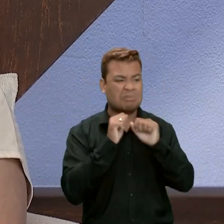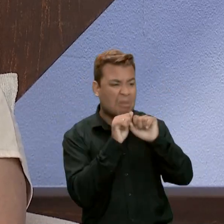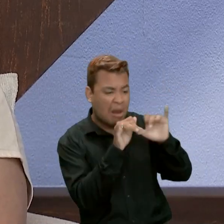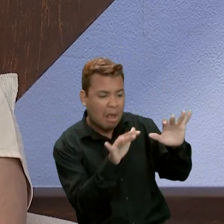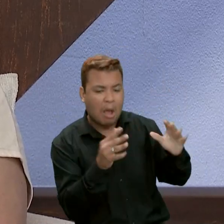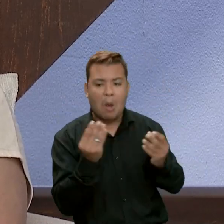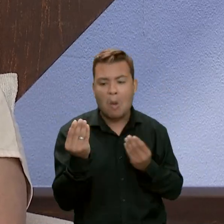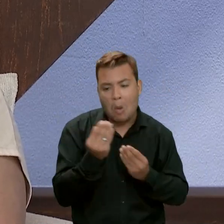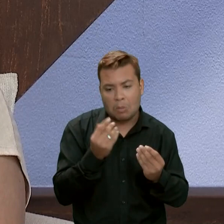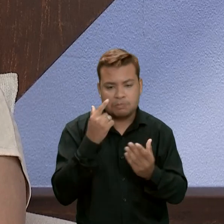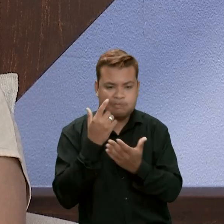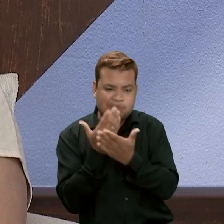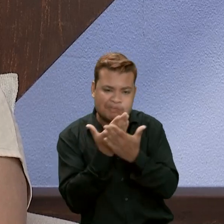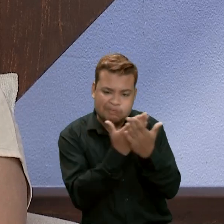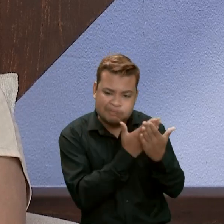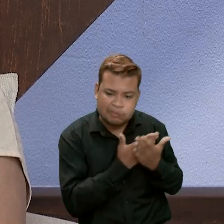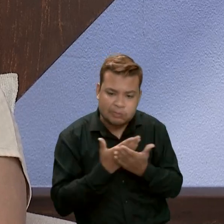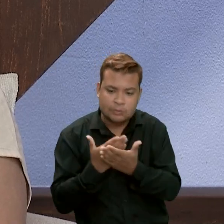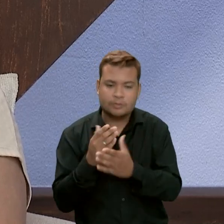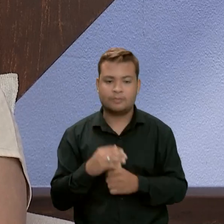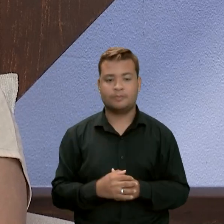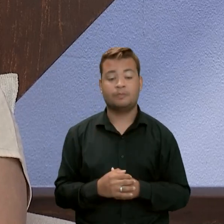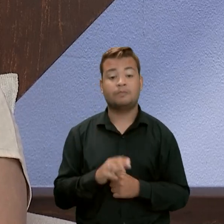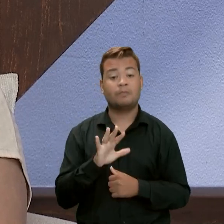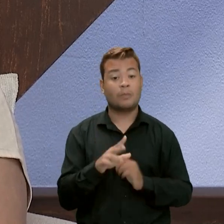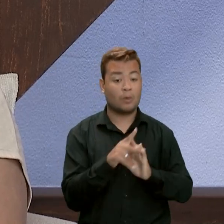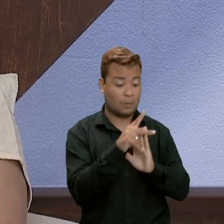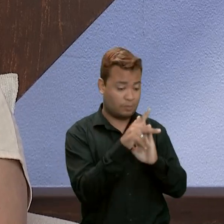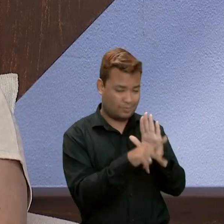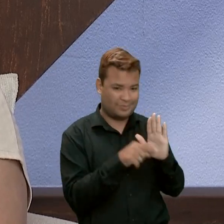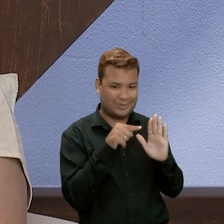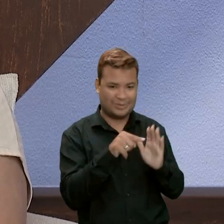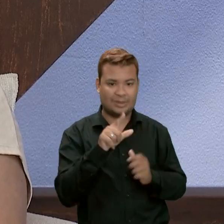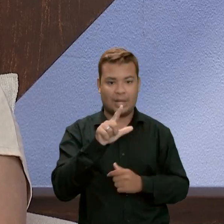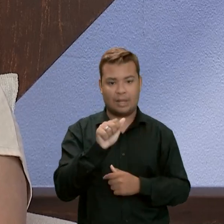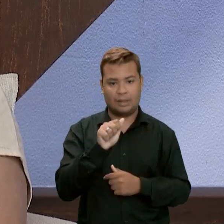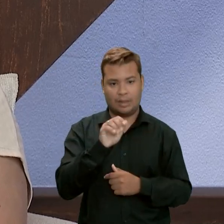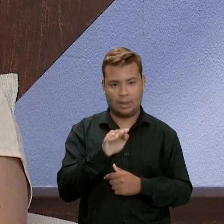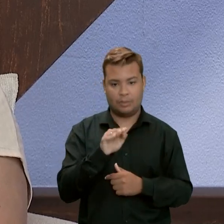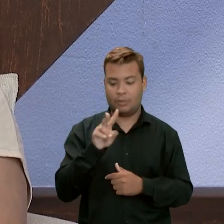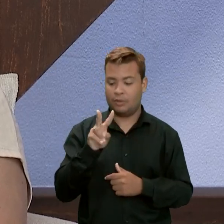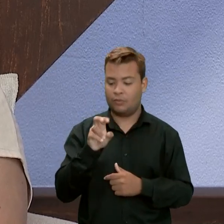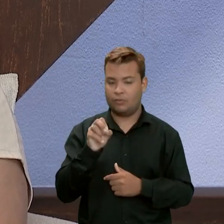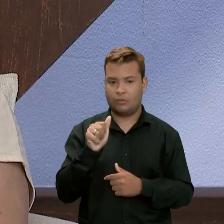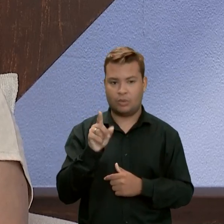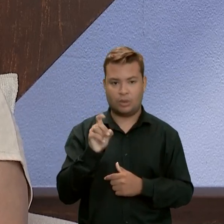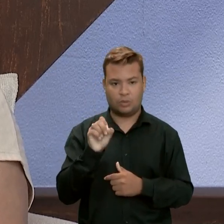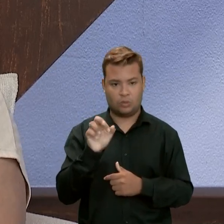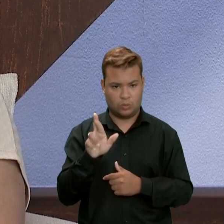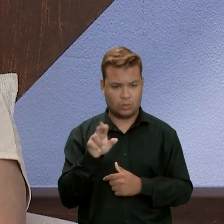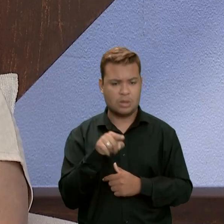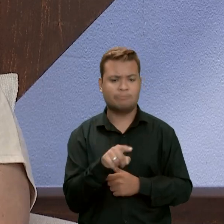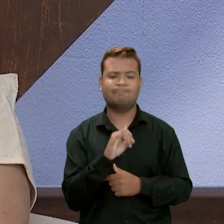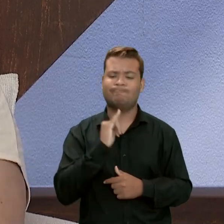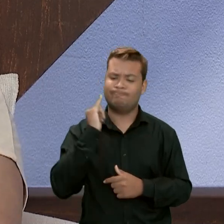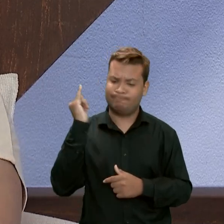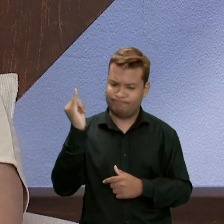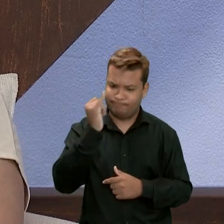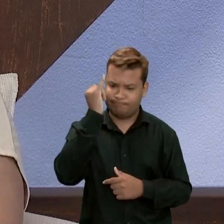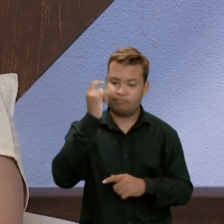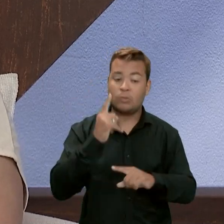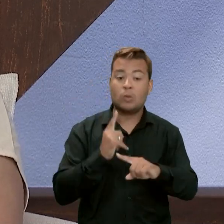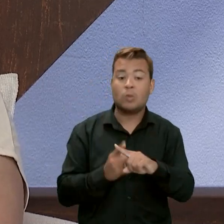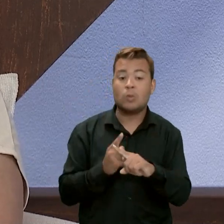esse projeto, acho que do Laboratório Voador, né? Ele é importante porque ele tem